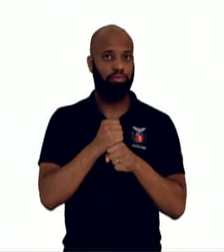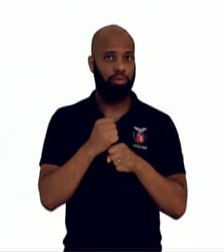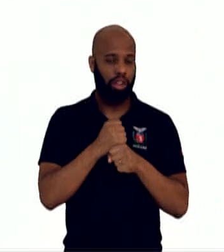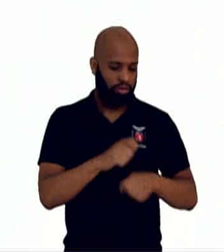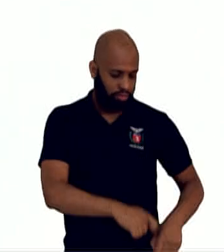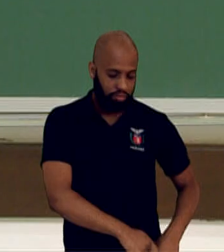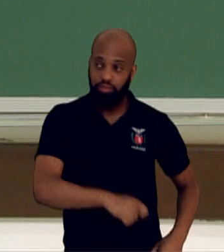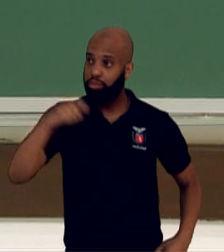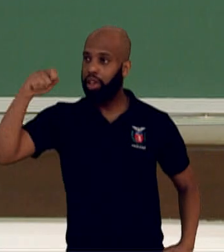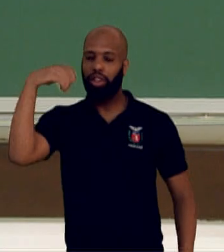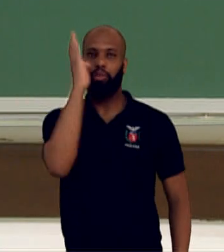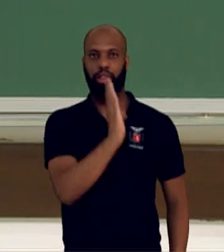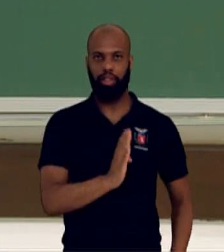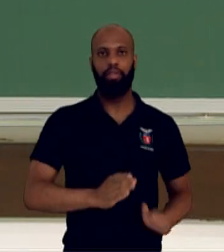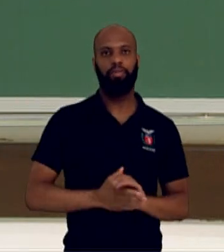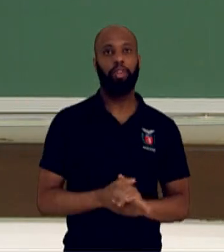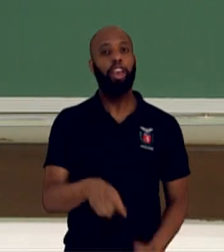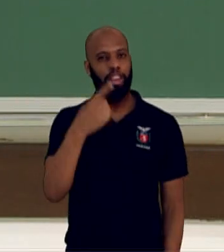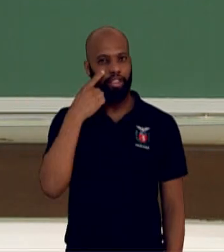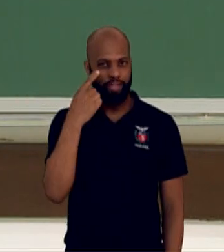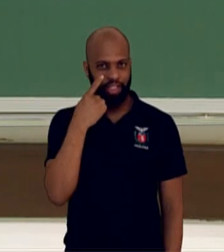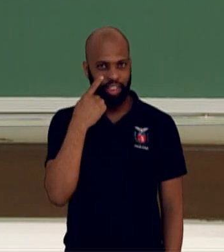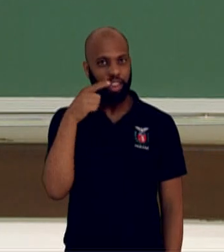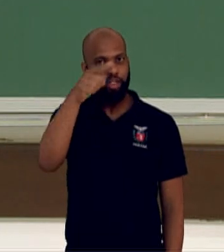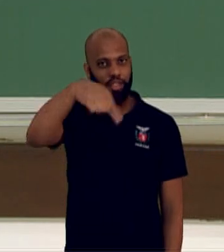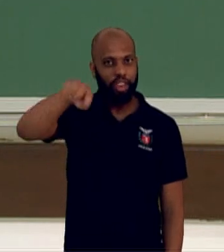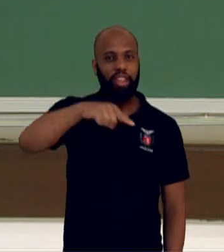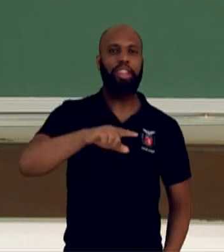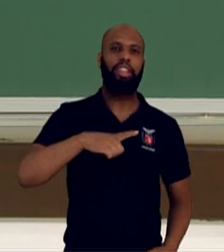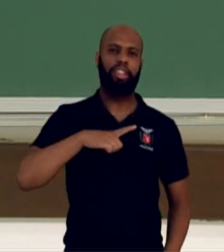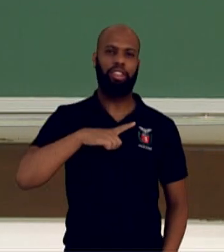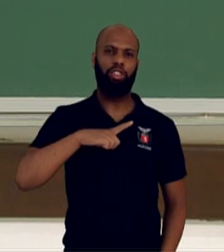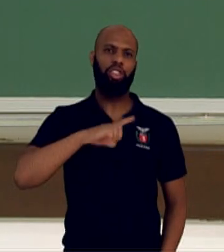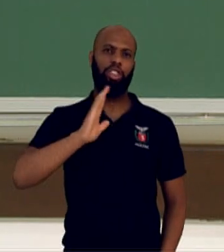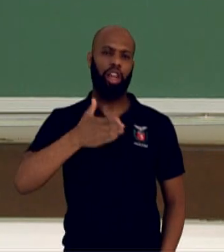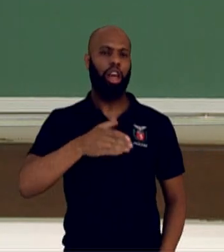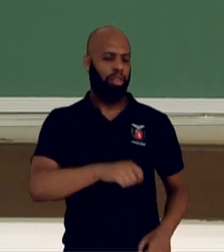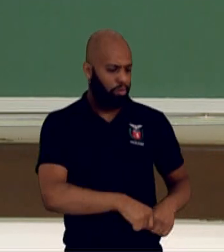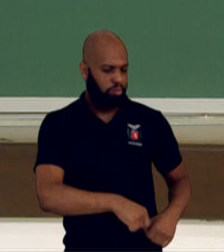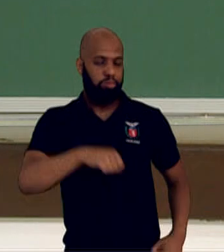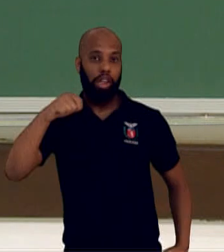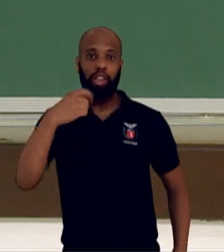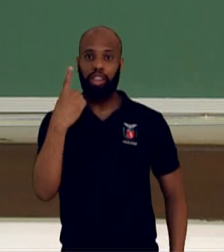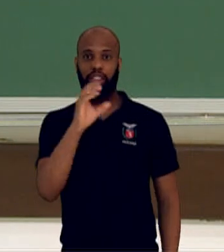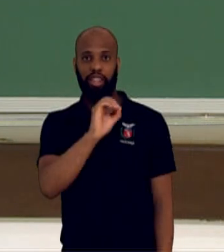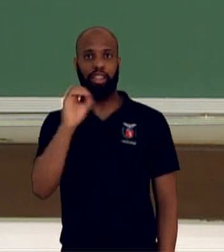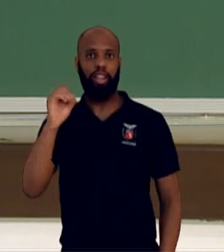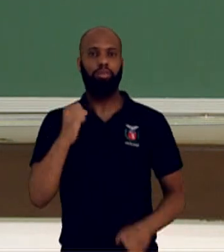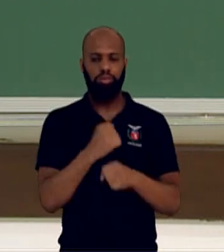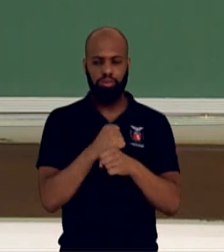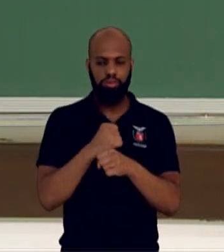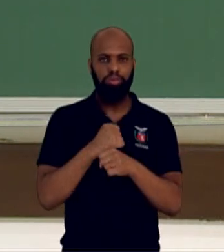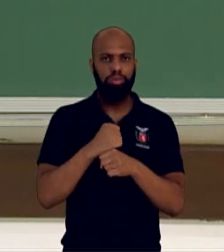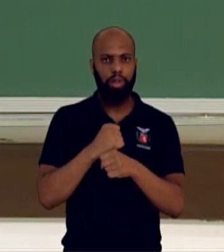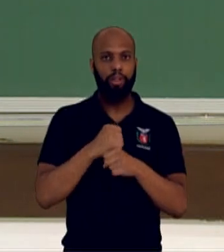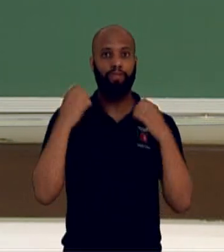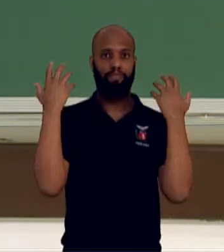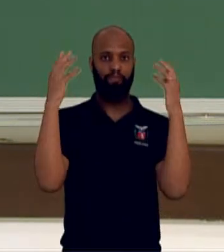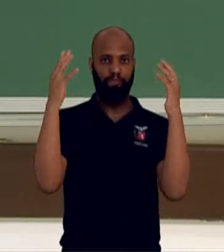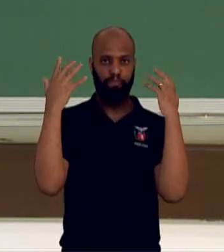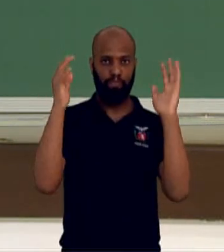né? Bem neste ano, se estava se comemorando 100 anos da independência do Brasil. E foi aí que